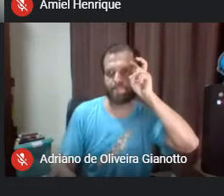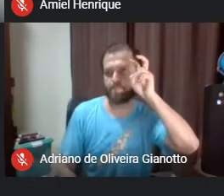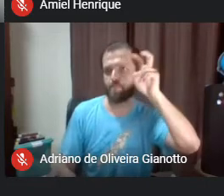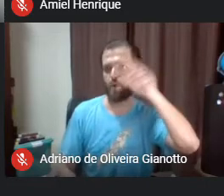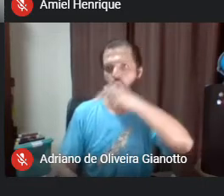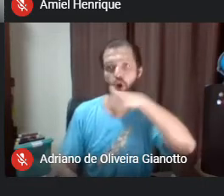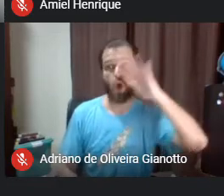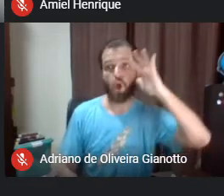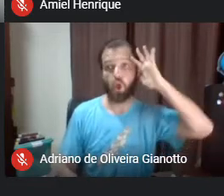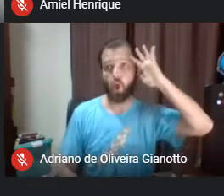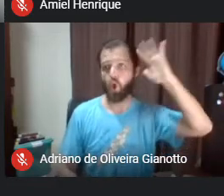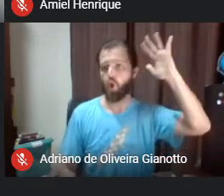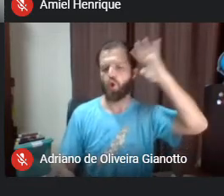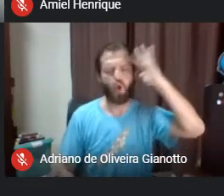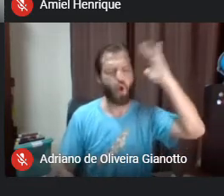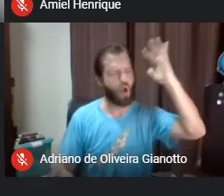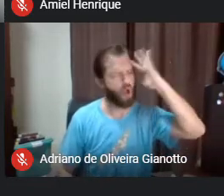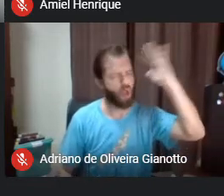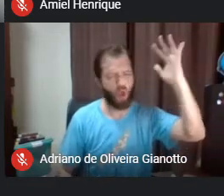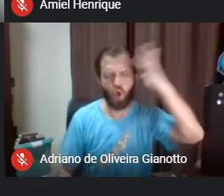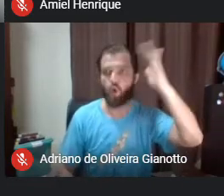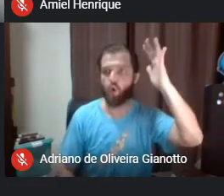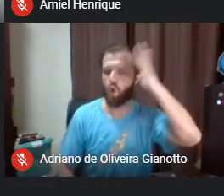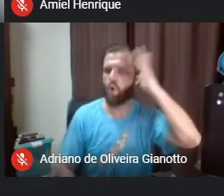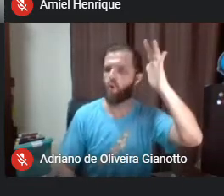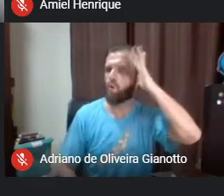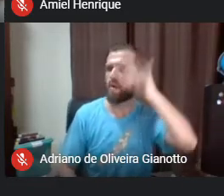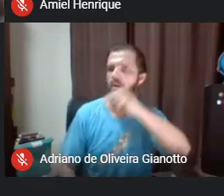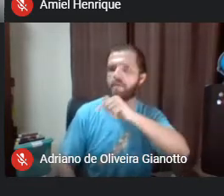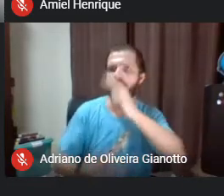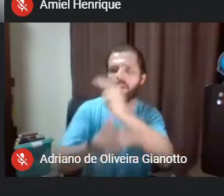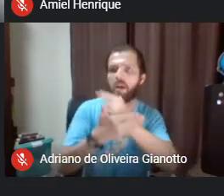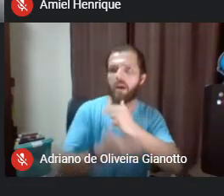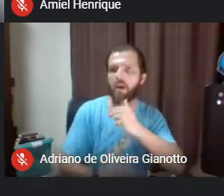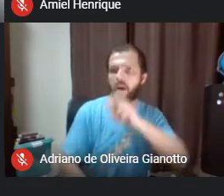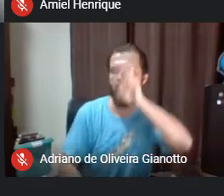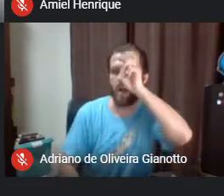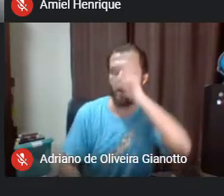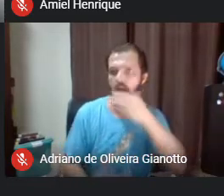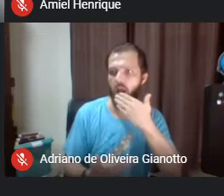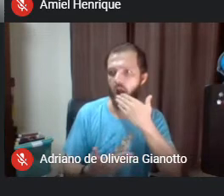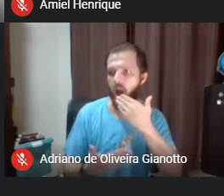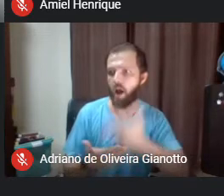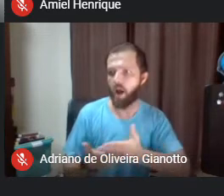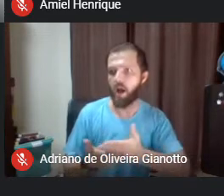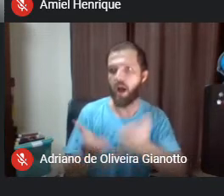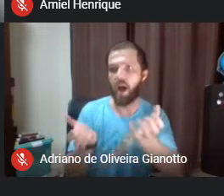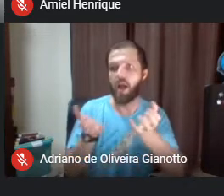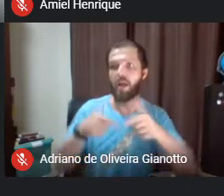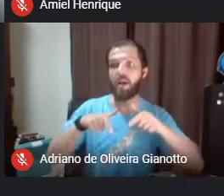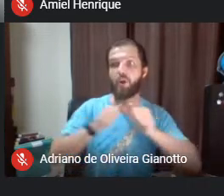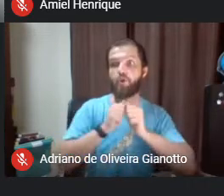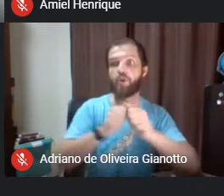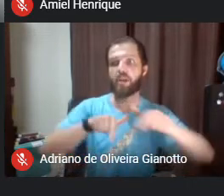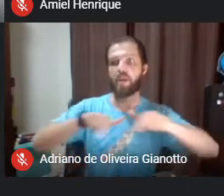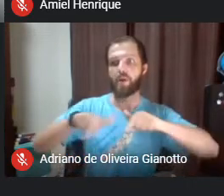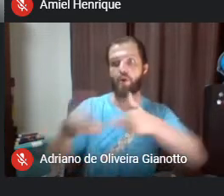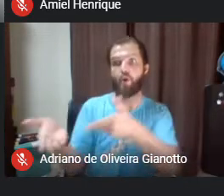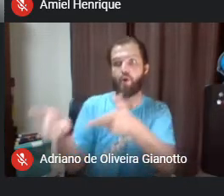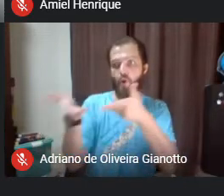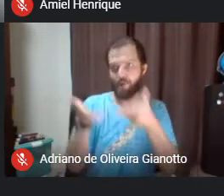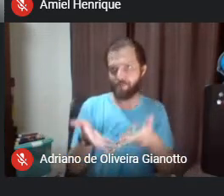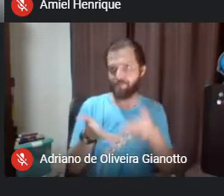acabamos tendo registro, de um surdo na época do Egito que fazia os desenhos nas